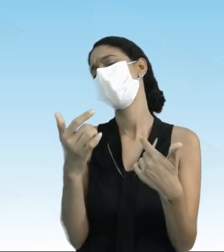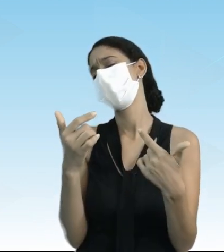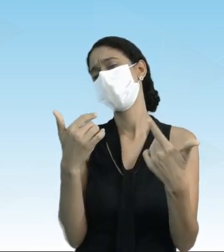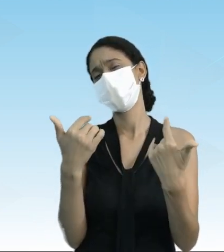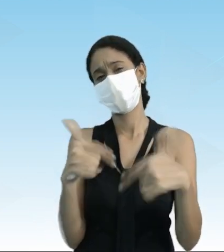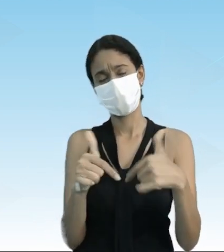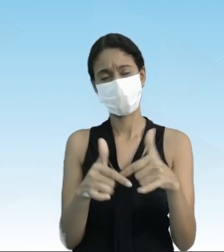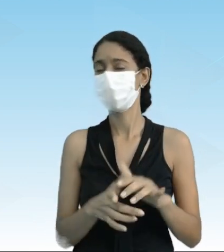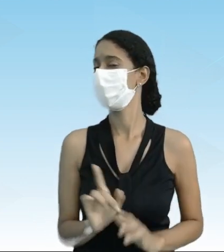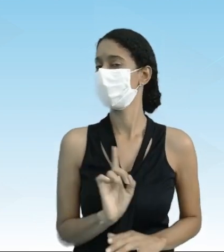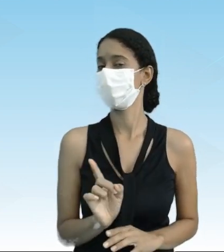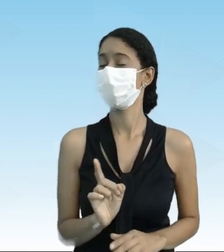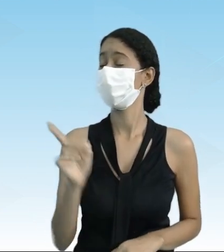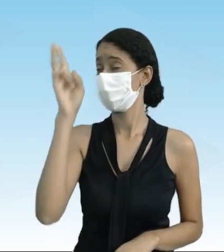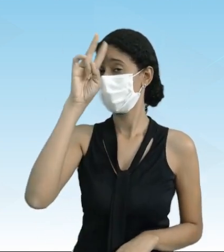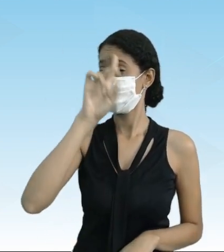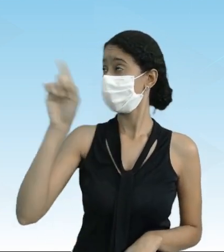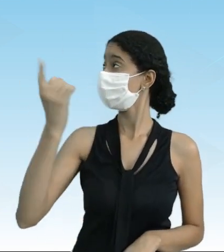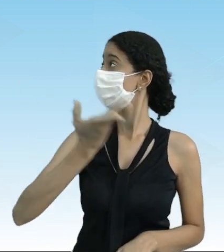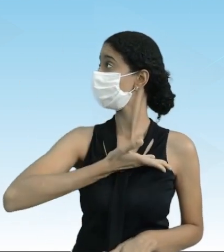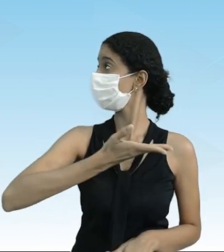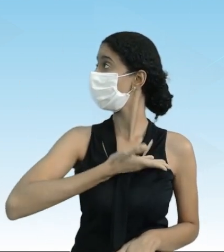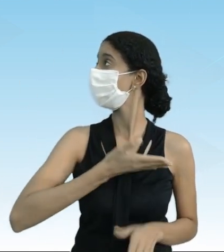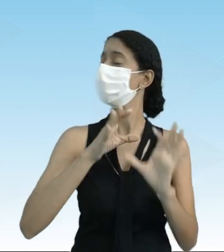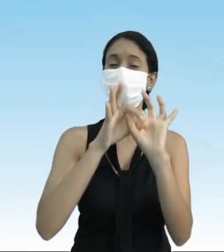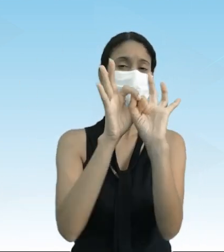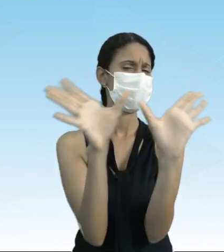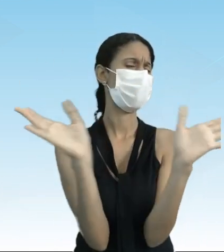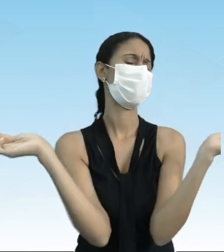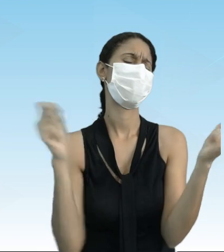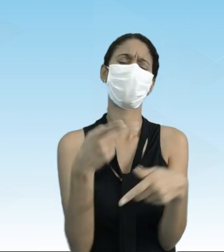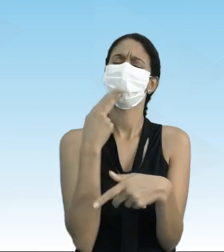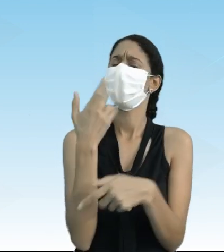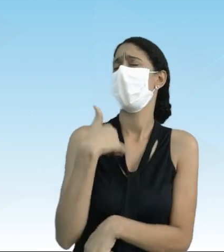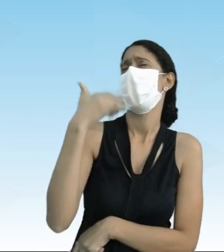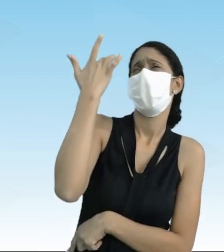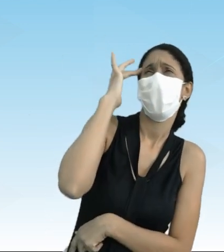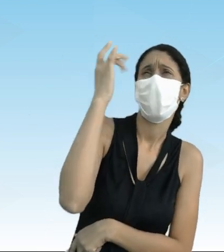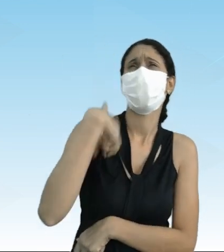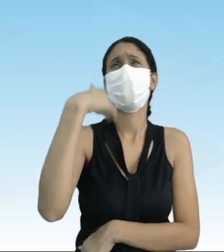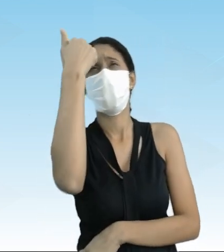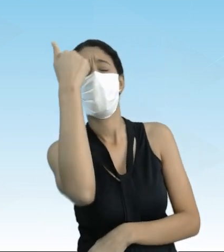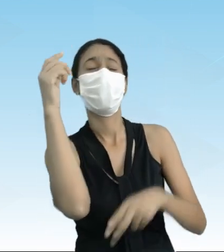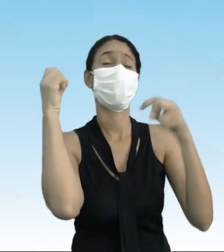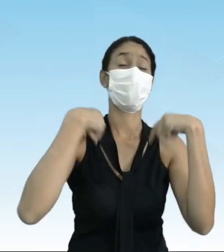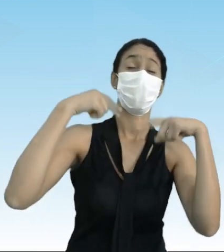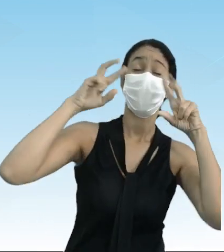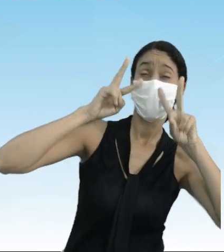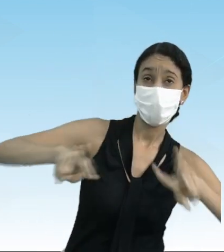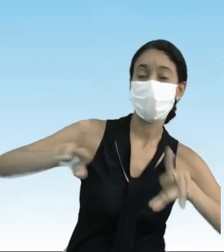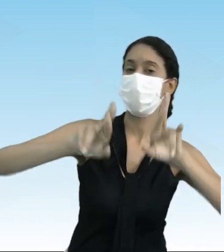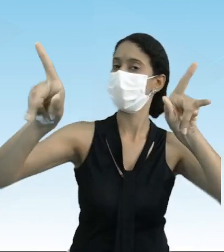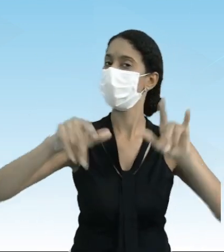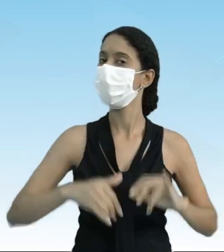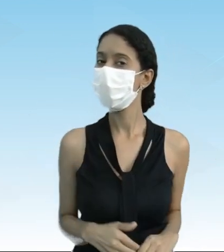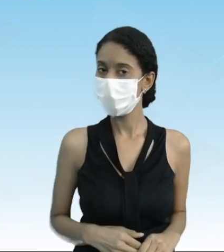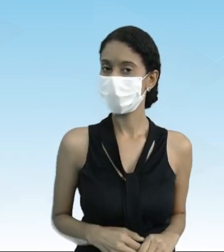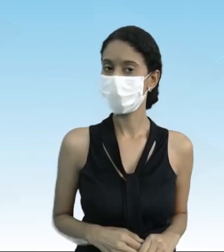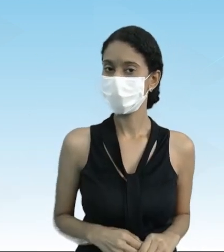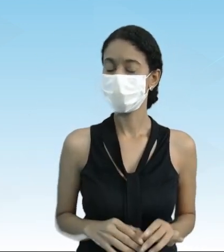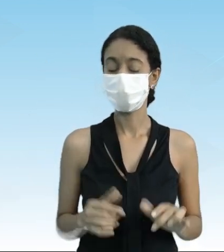científico. Lembrar que são amigos, estão livres, aí pode falar eu acho, eu penso, eu vejo, diferente